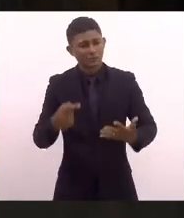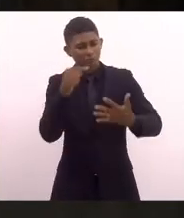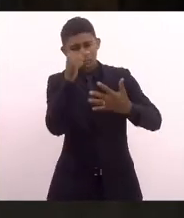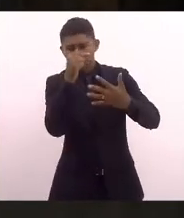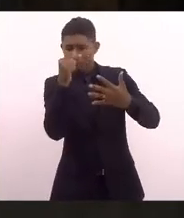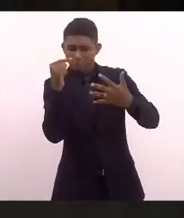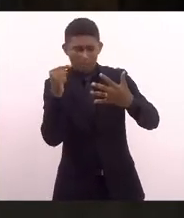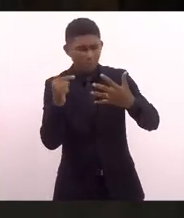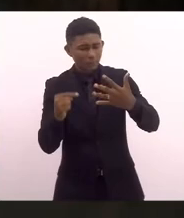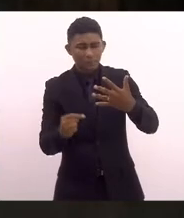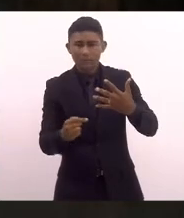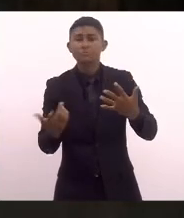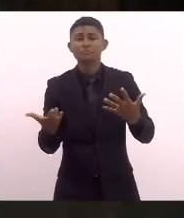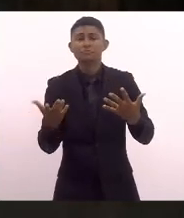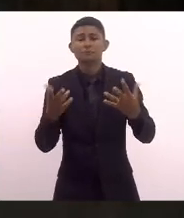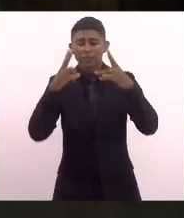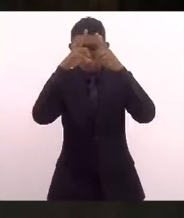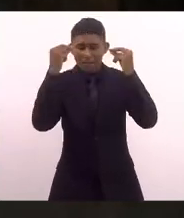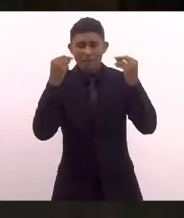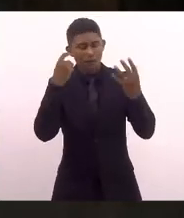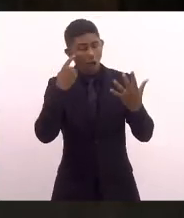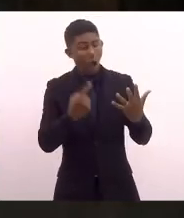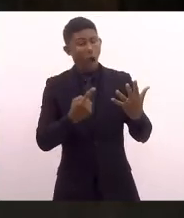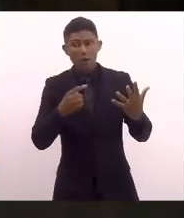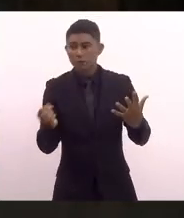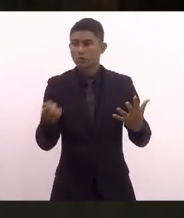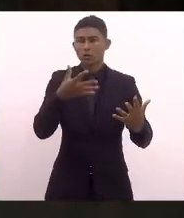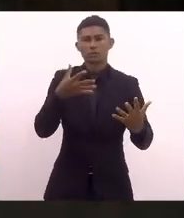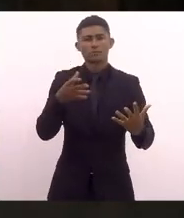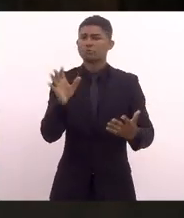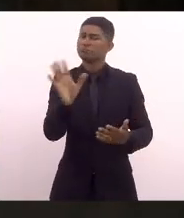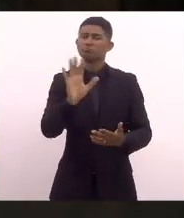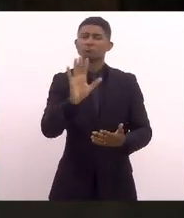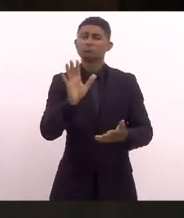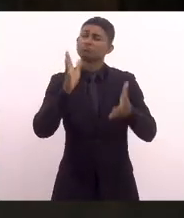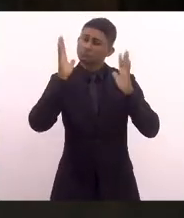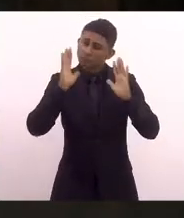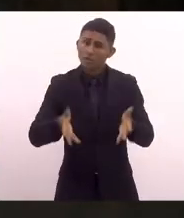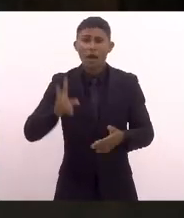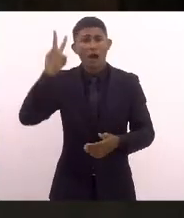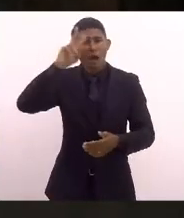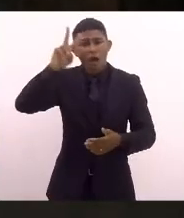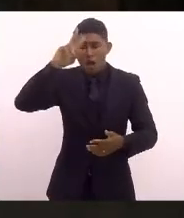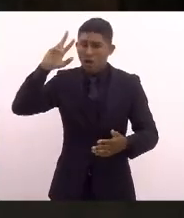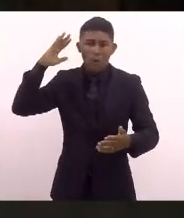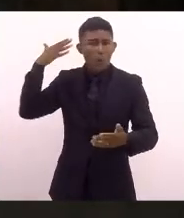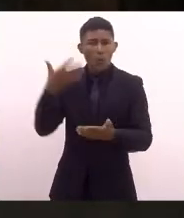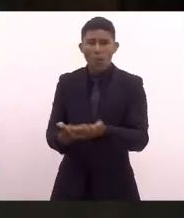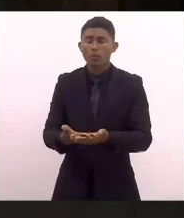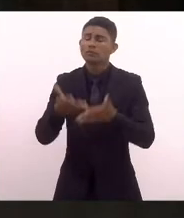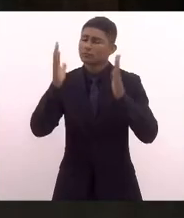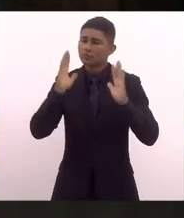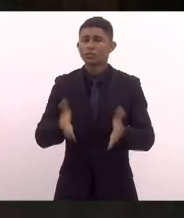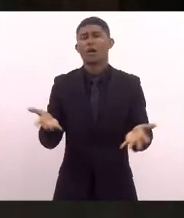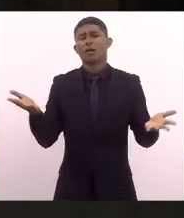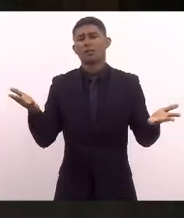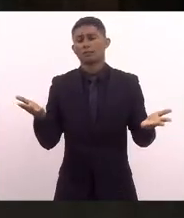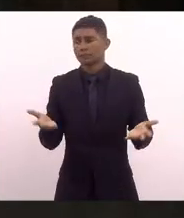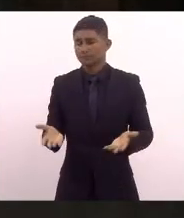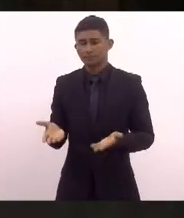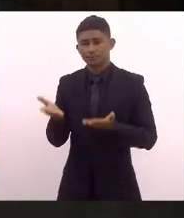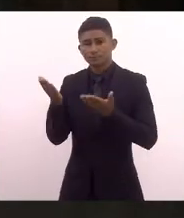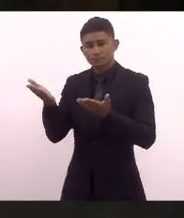Isso não é novidade para nós, a gente já tem aprendido isso ao longo da história. Eu vou me apropriar de uma fala de